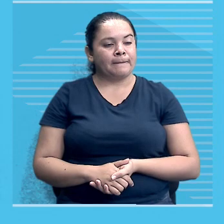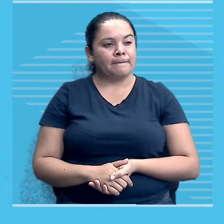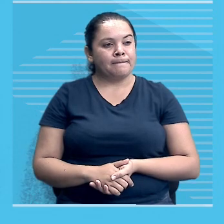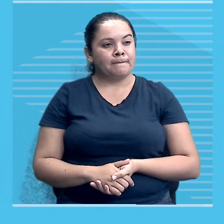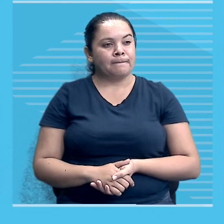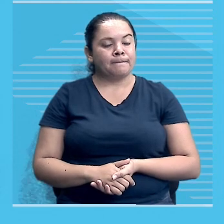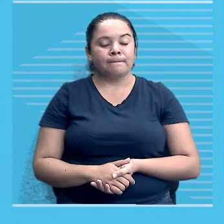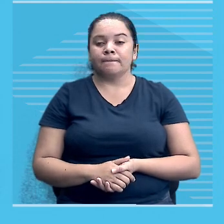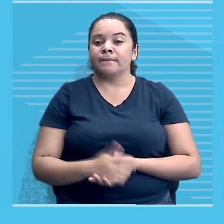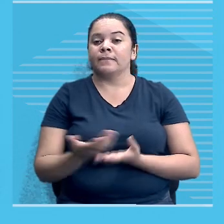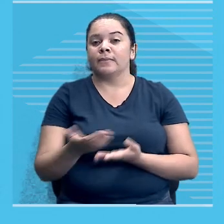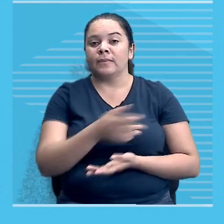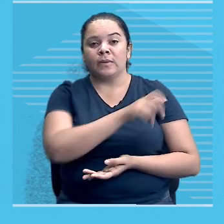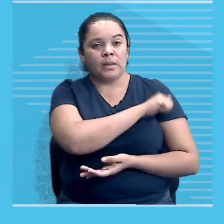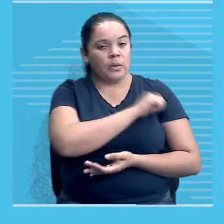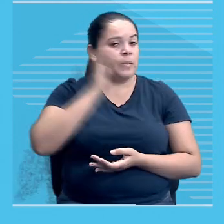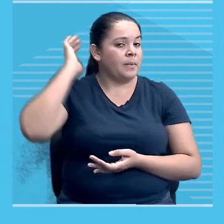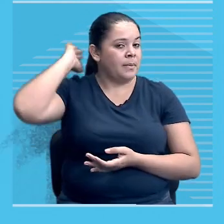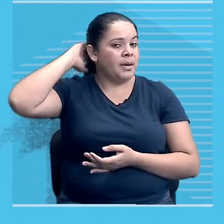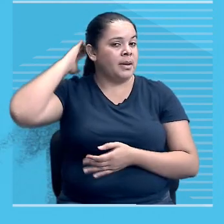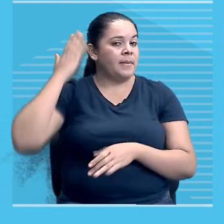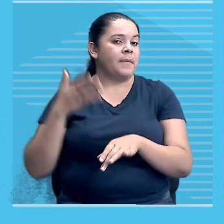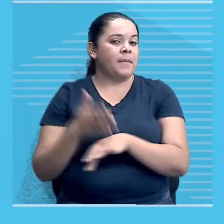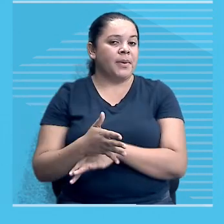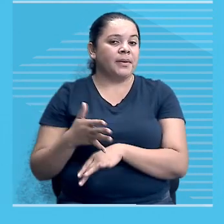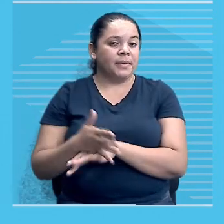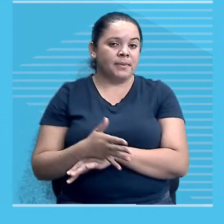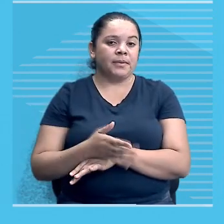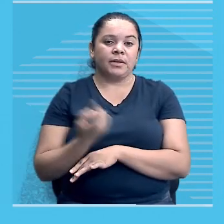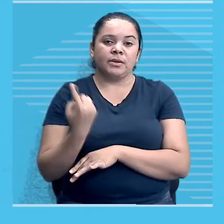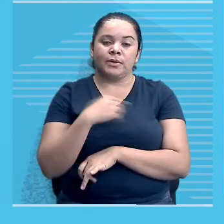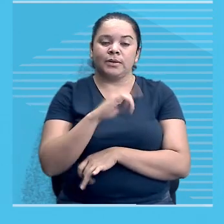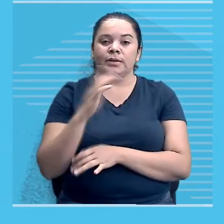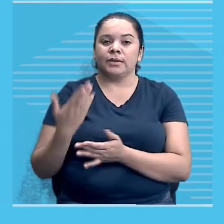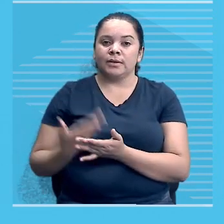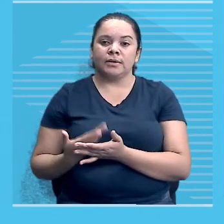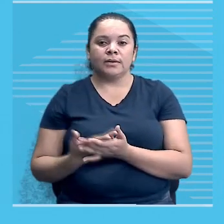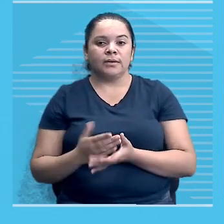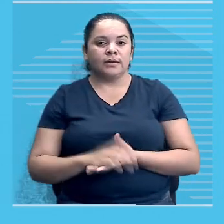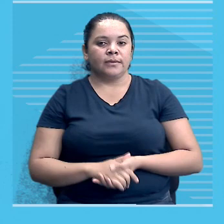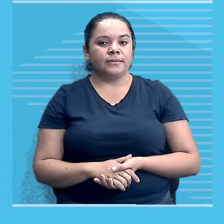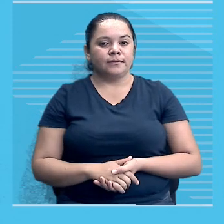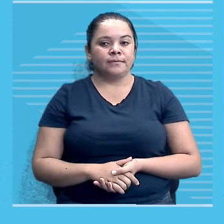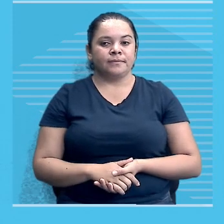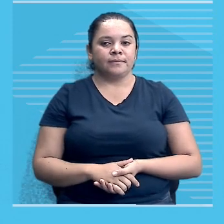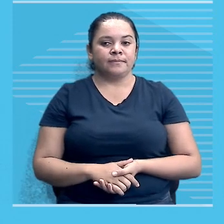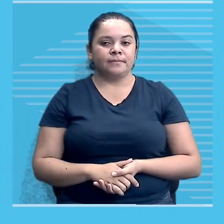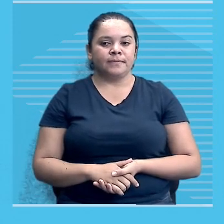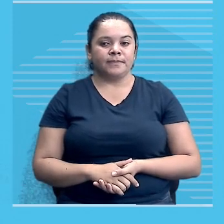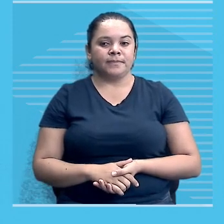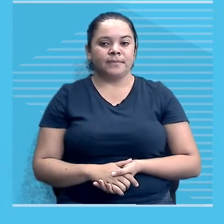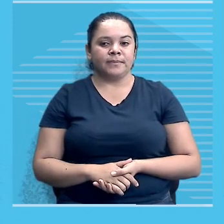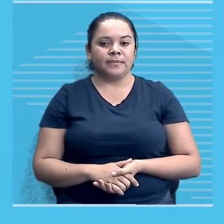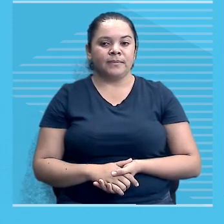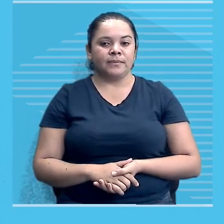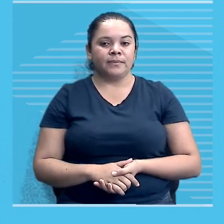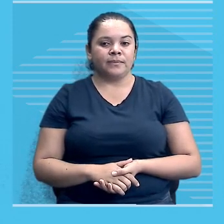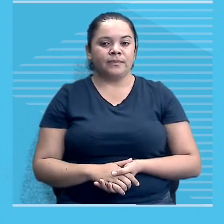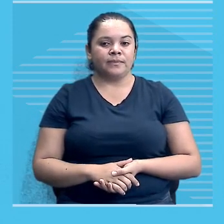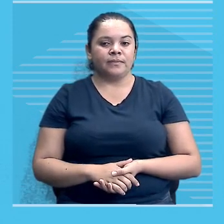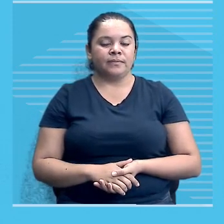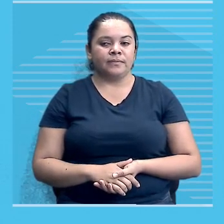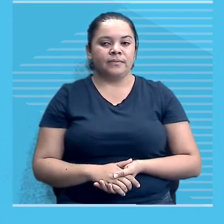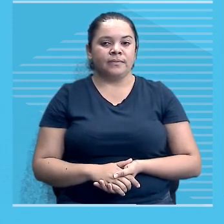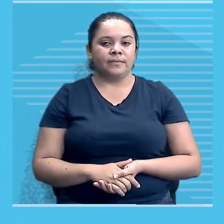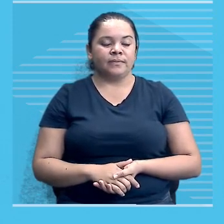acompanha que as nossas aulas né Ah tá certo meu povo vamos voltar aqui para o nosso conteúdo aqui